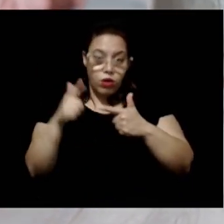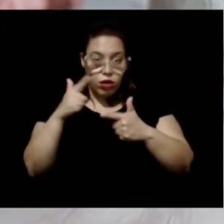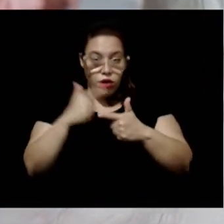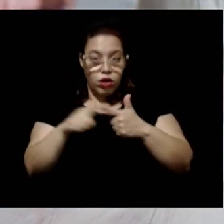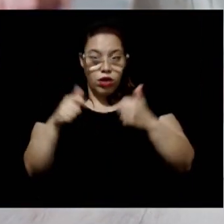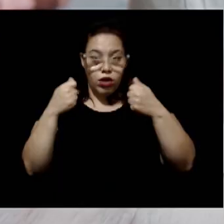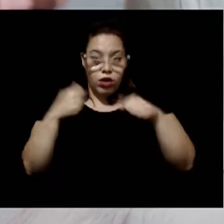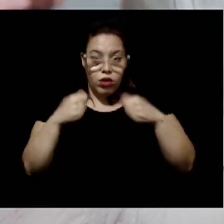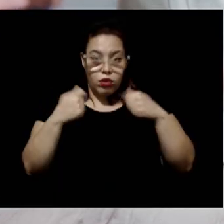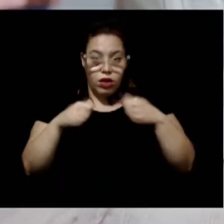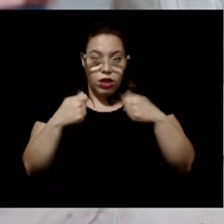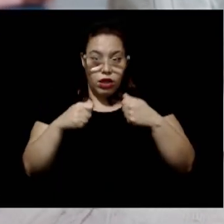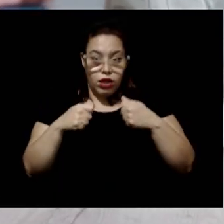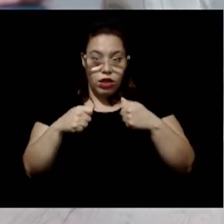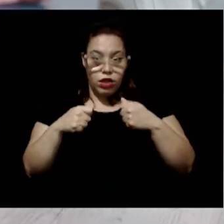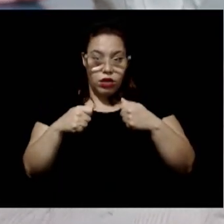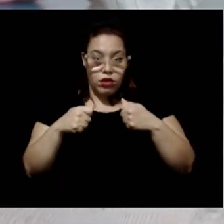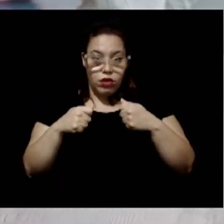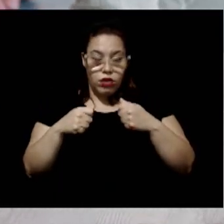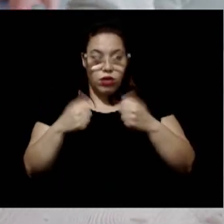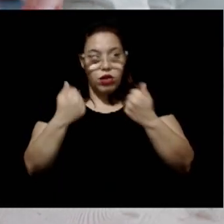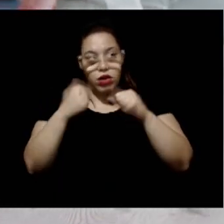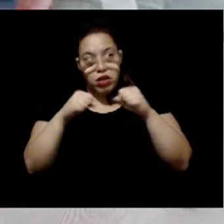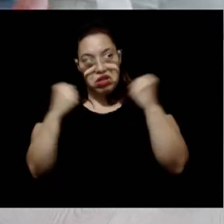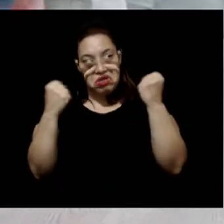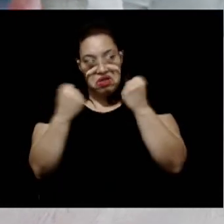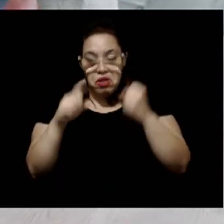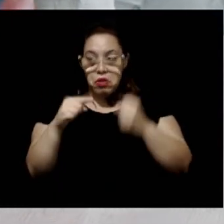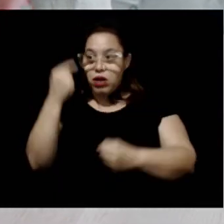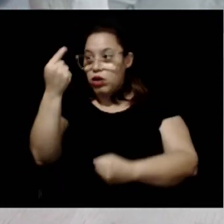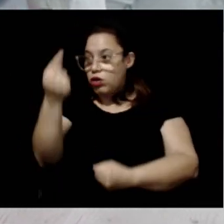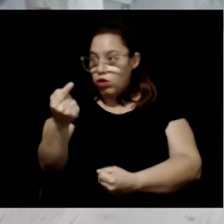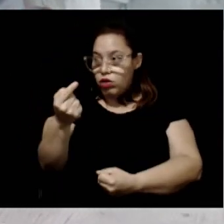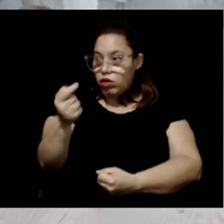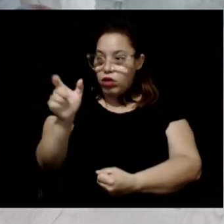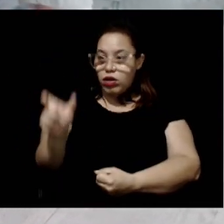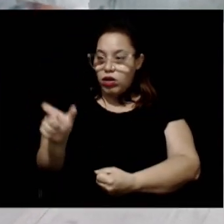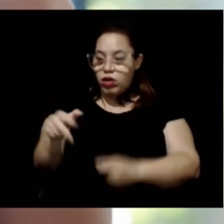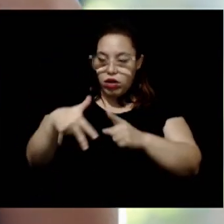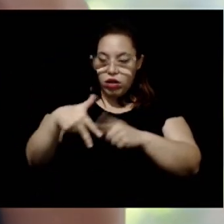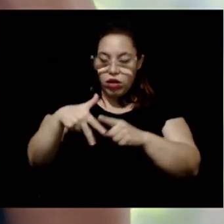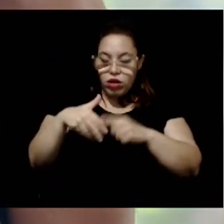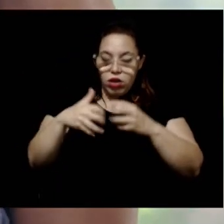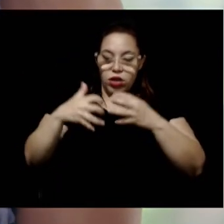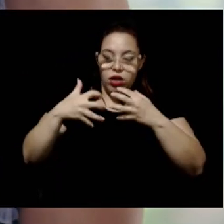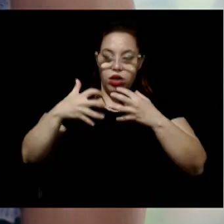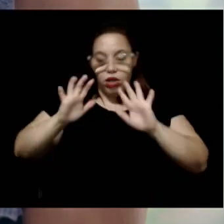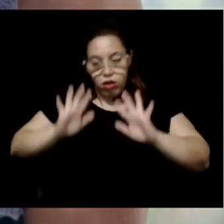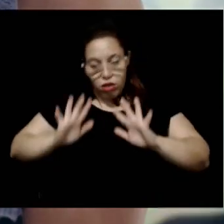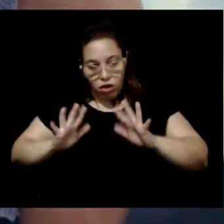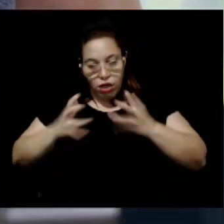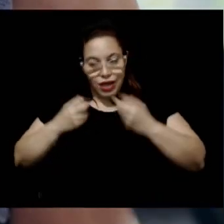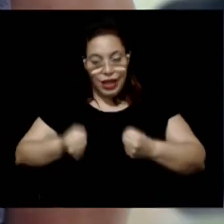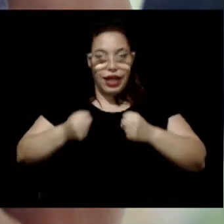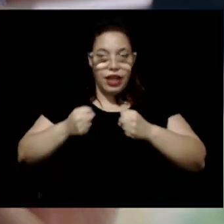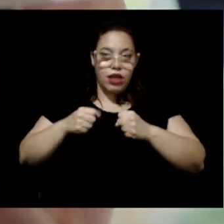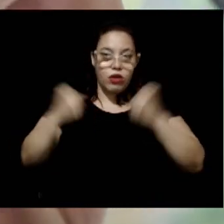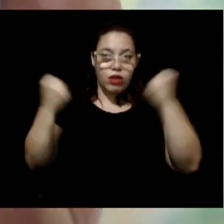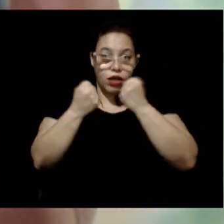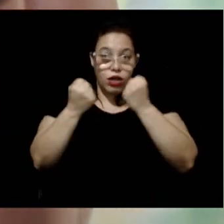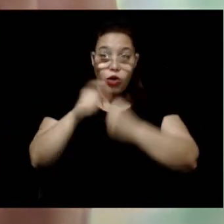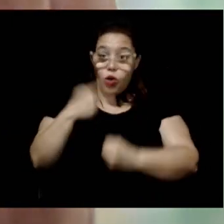exercício, outros já precisa de outro. Tem pacientes que toleram mais exercício, outros não. Tem exercícios